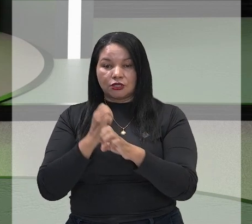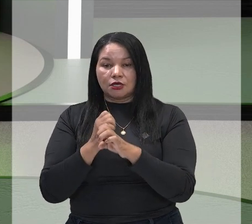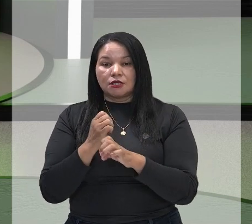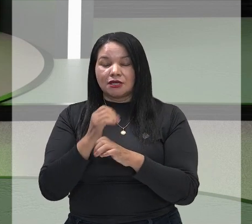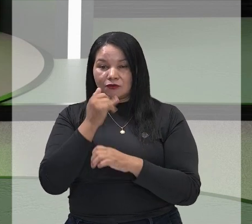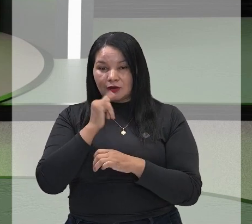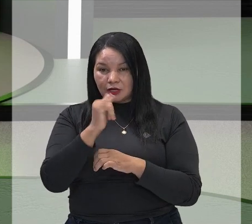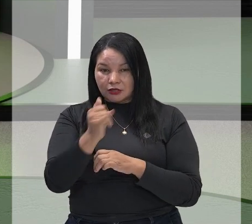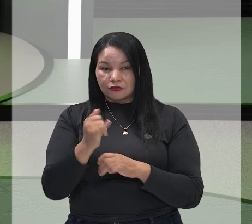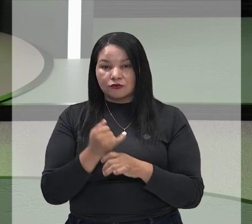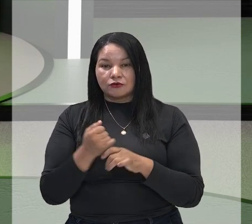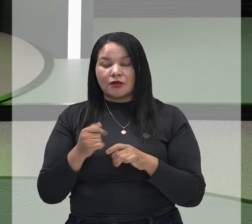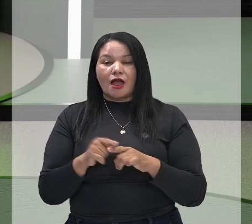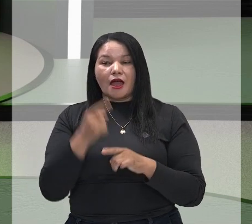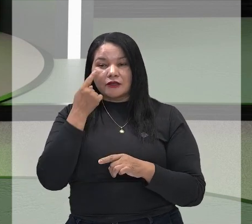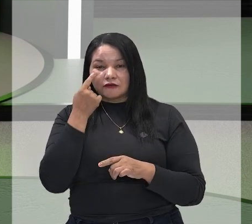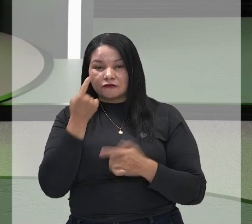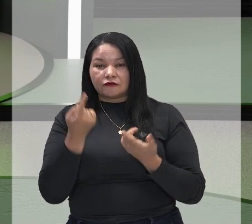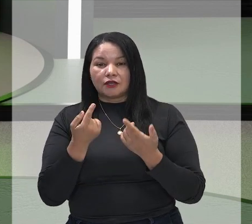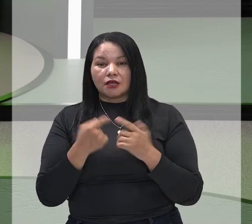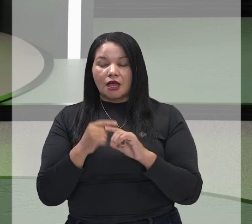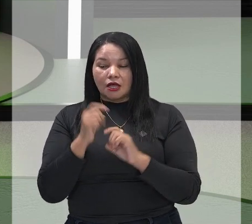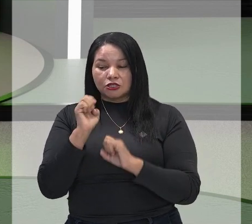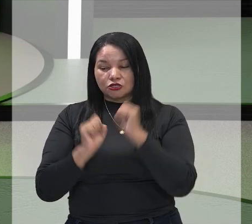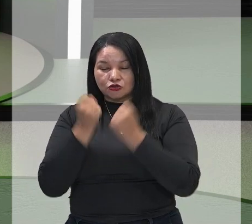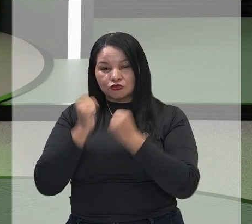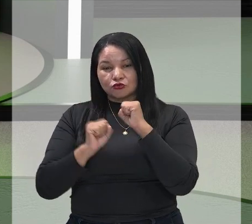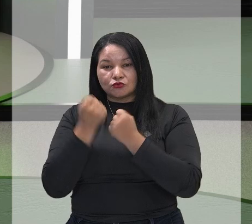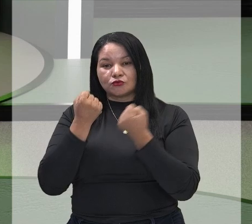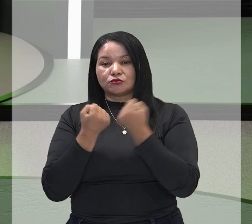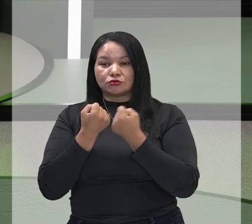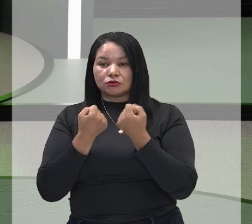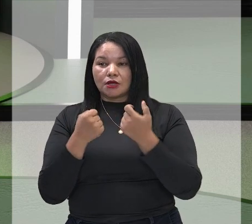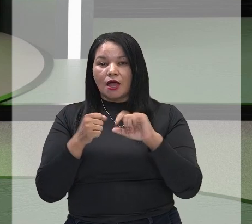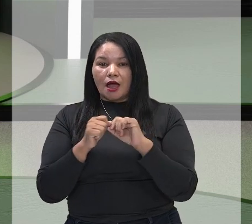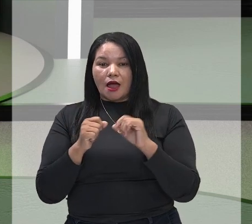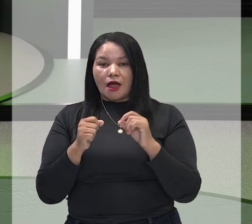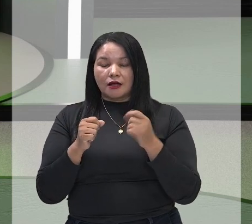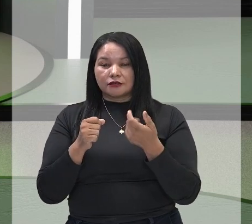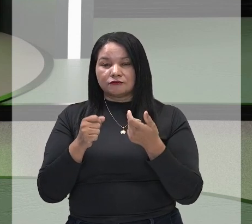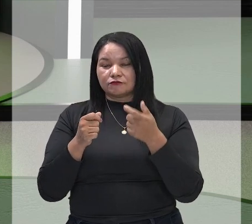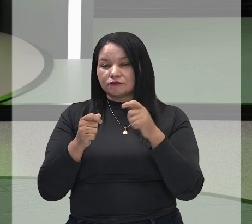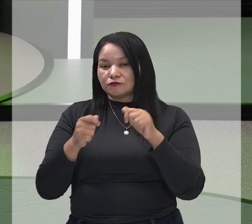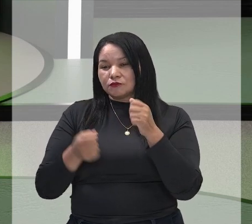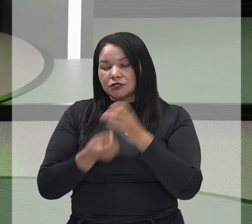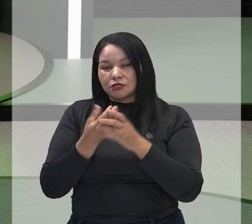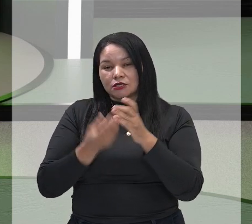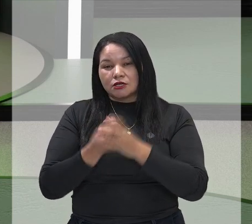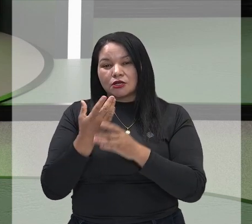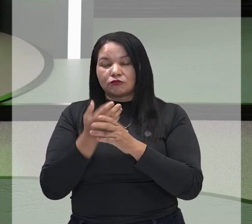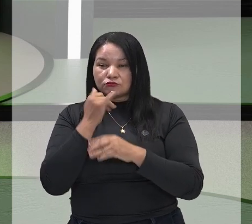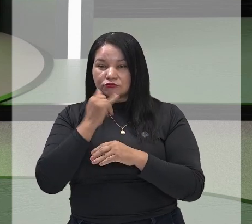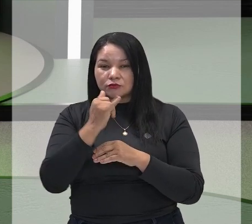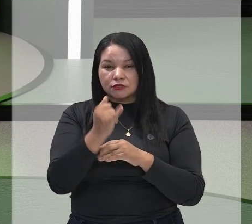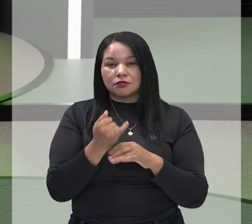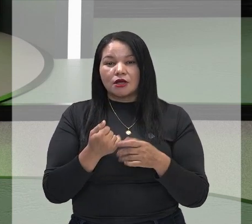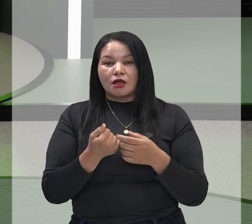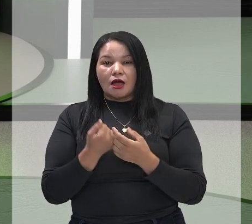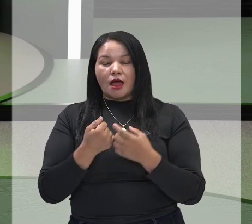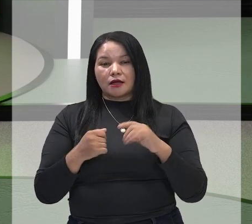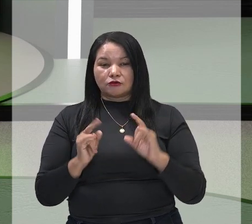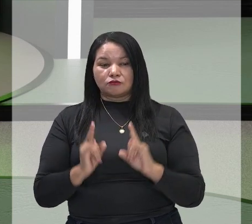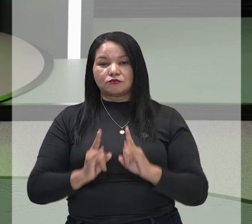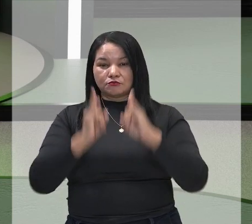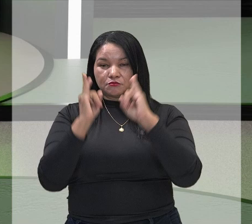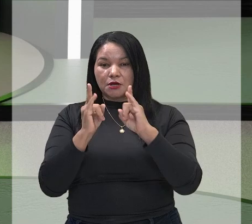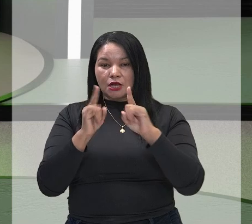a instalação elétrica adequada para uma indústria que vai possuir muitas máquinas, para um prédio com muitas salas comerciais,